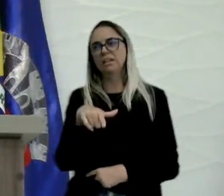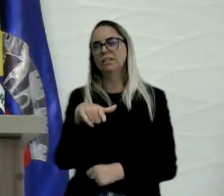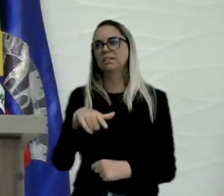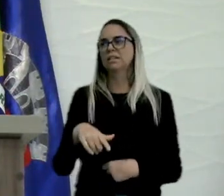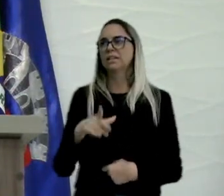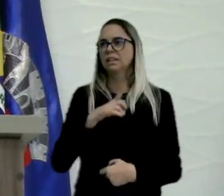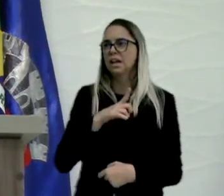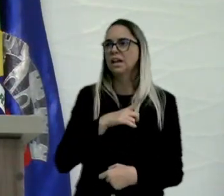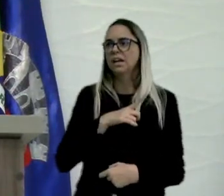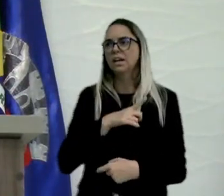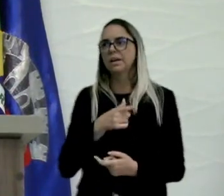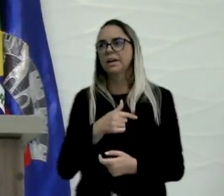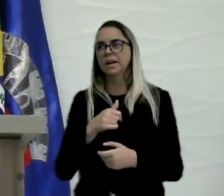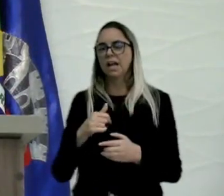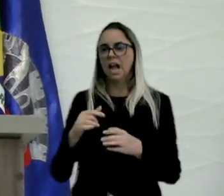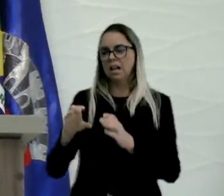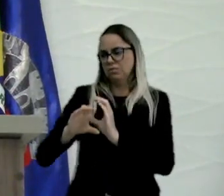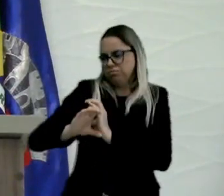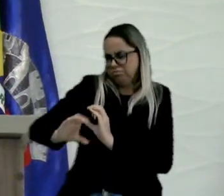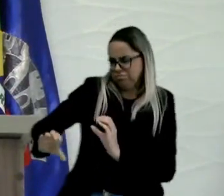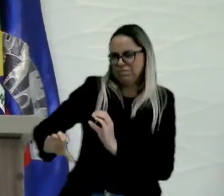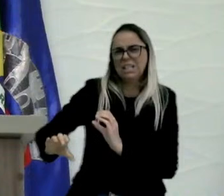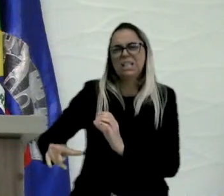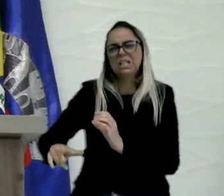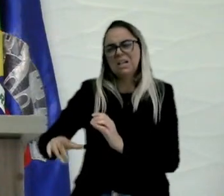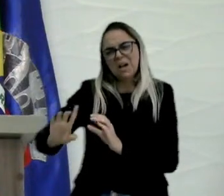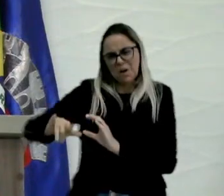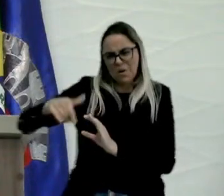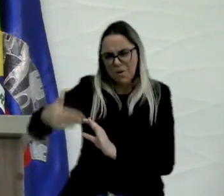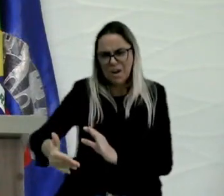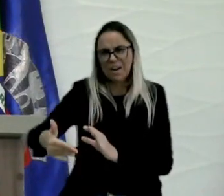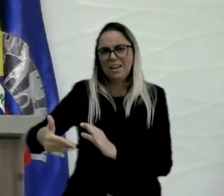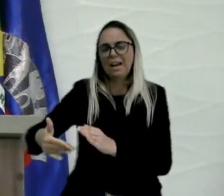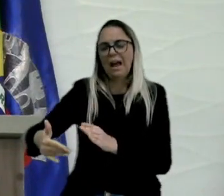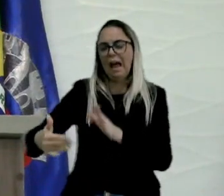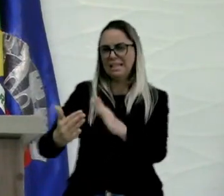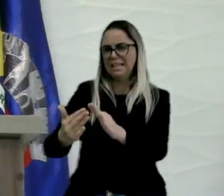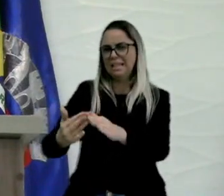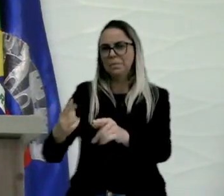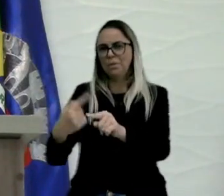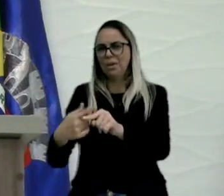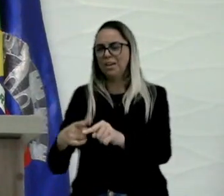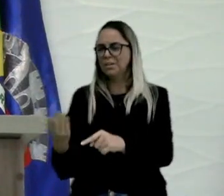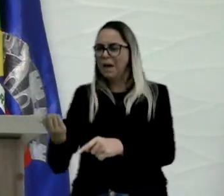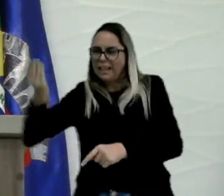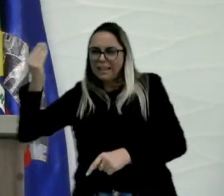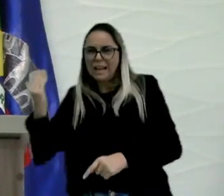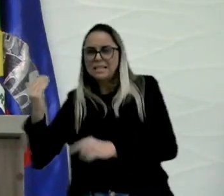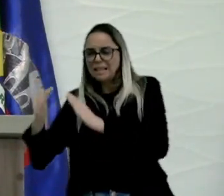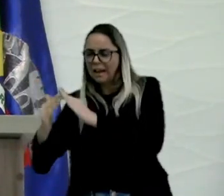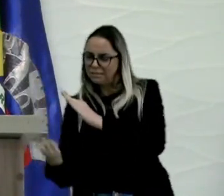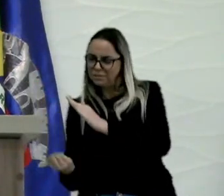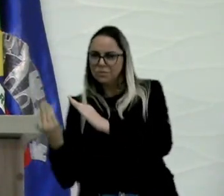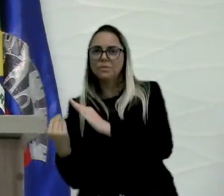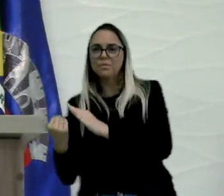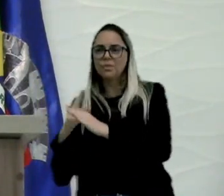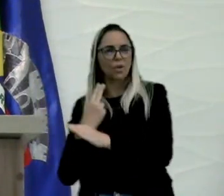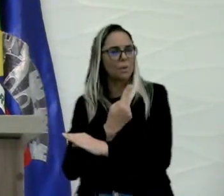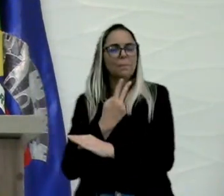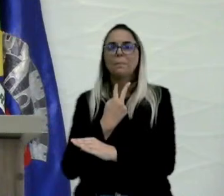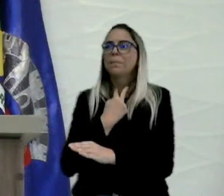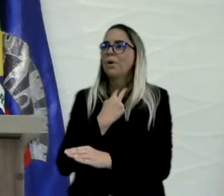colocaram a força de casa paraa frente da casa porque outras pessoas vão est Pando pelos seus Muros E a gente não pode mais aceitar